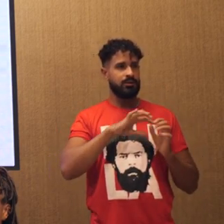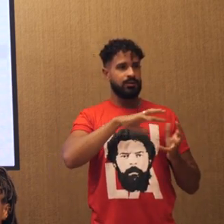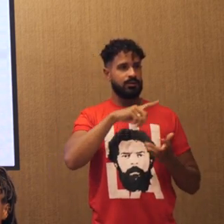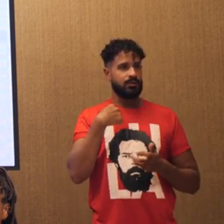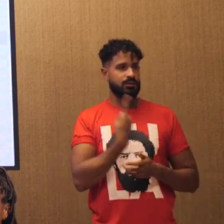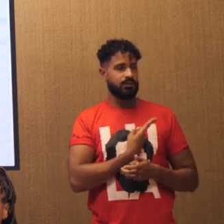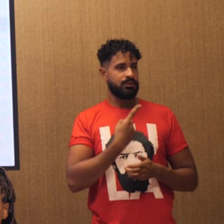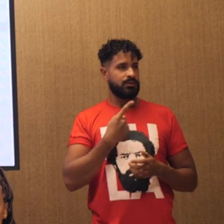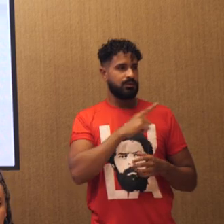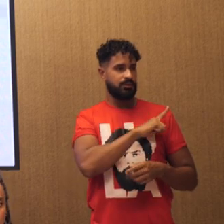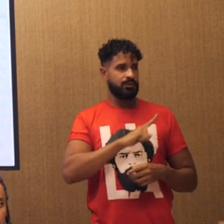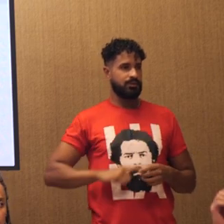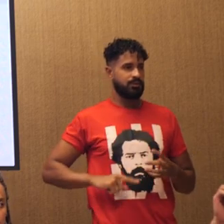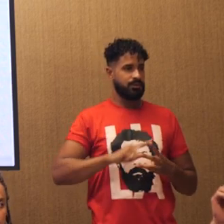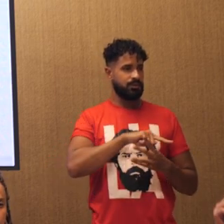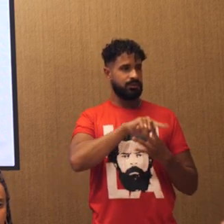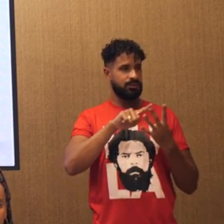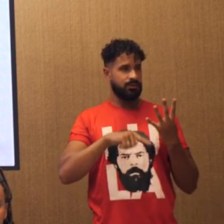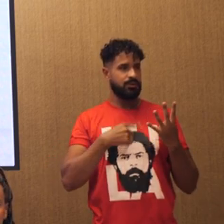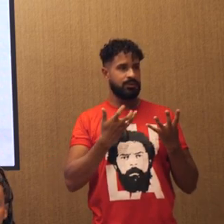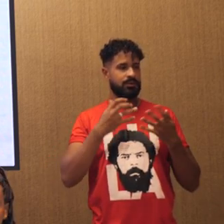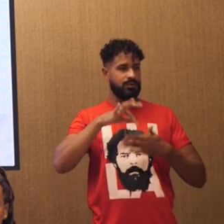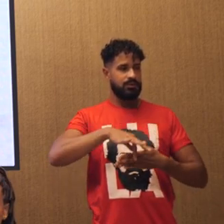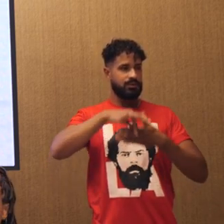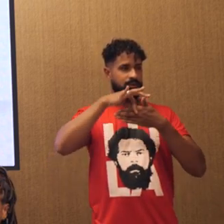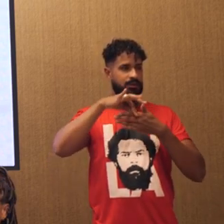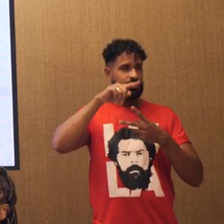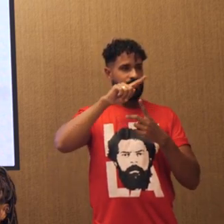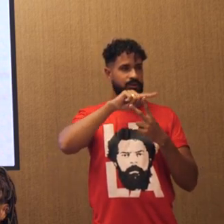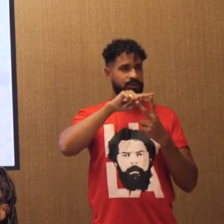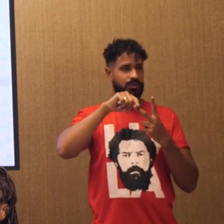nós governamos por 4 mandatos, eu quero destacar